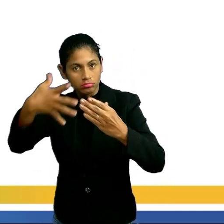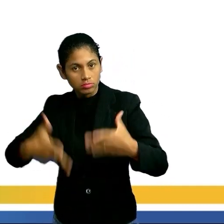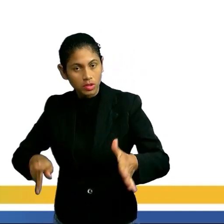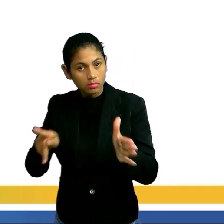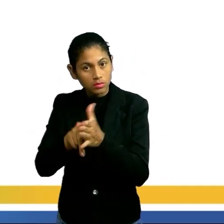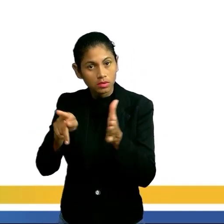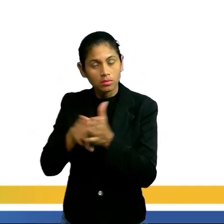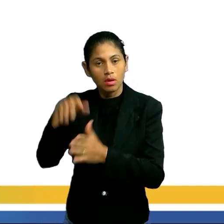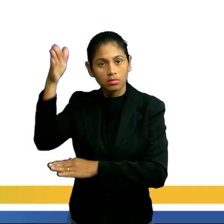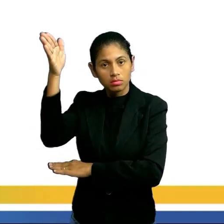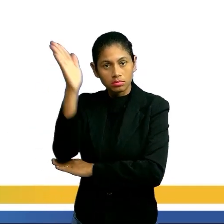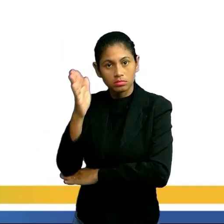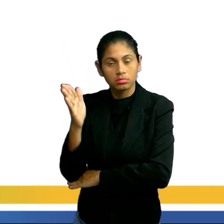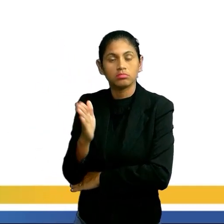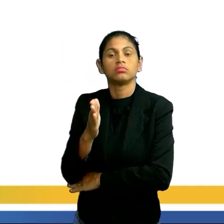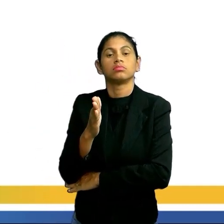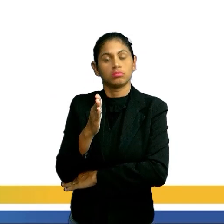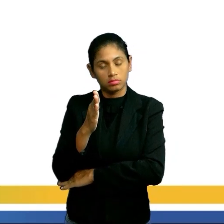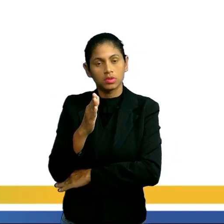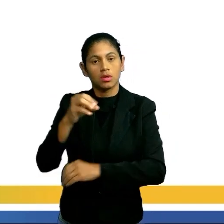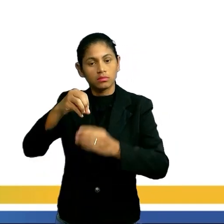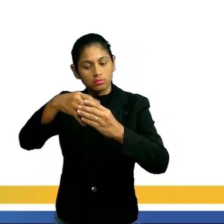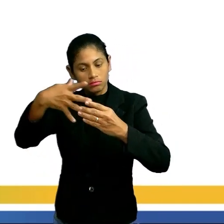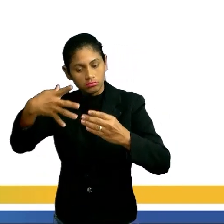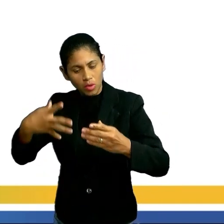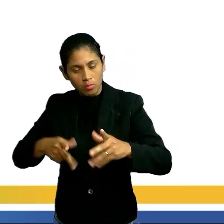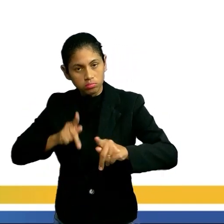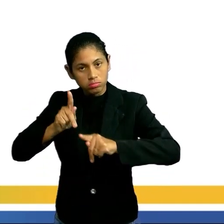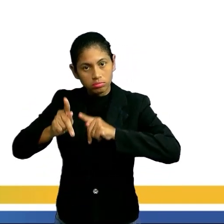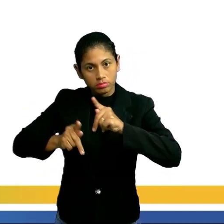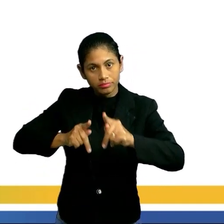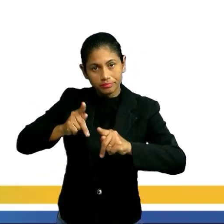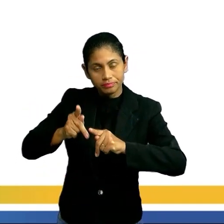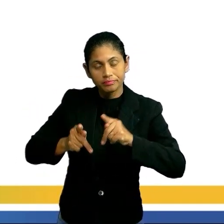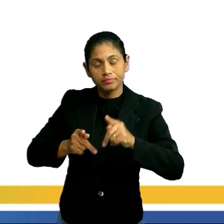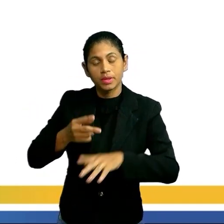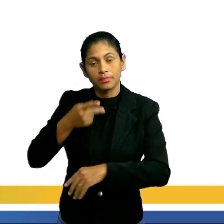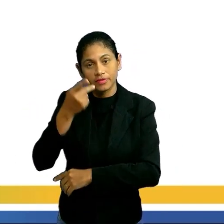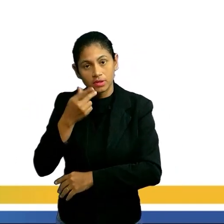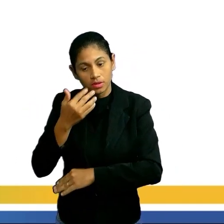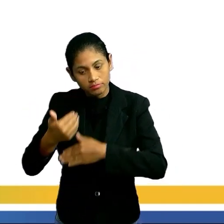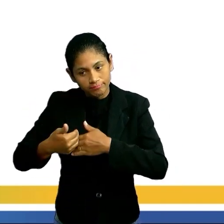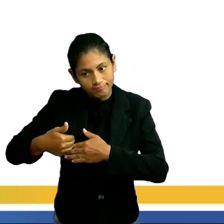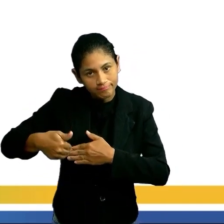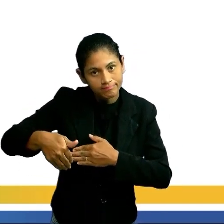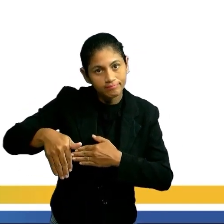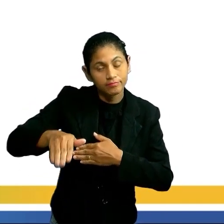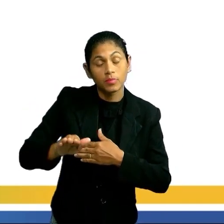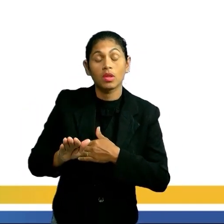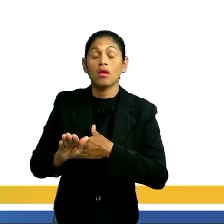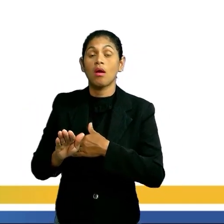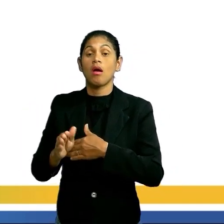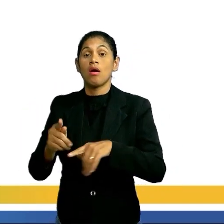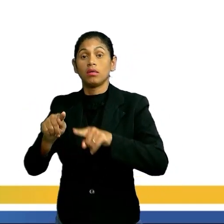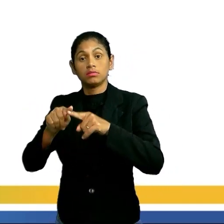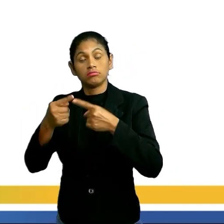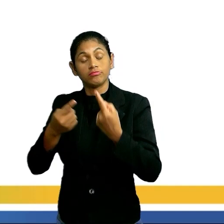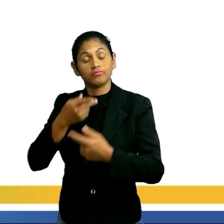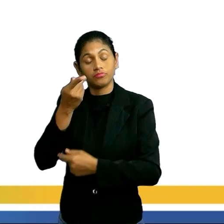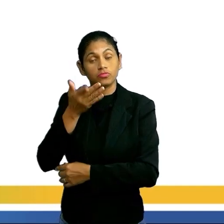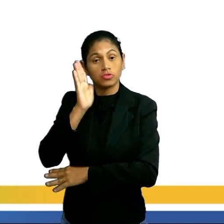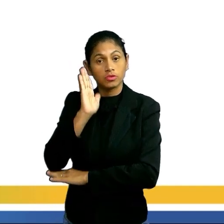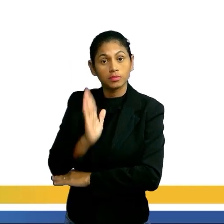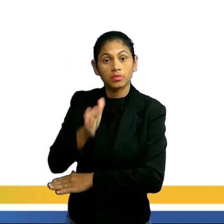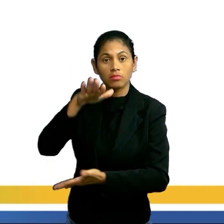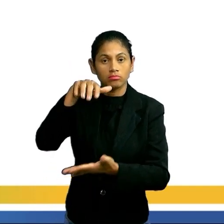caráter populista, que nós vamos falar sobre esse conceito mais à frente, mas, como eu já falei, ela é marcada por uma nova Constituição, que